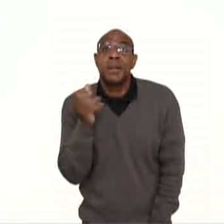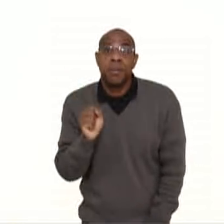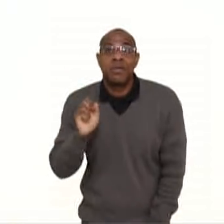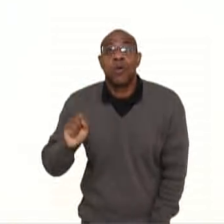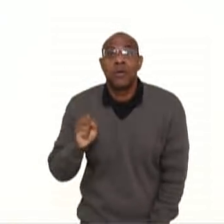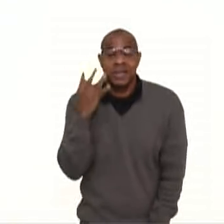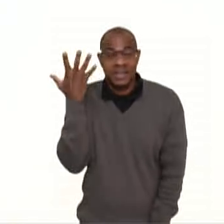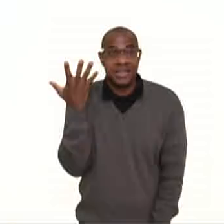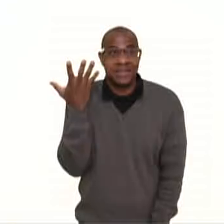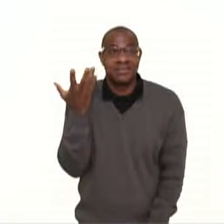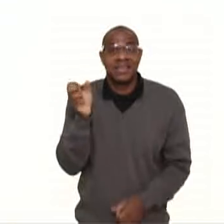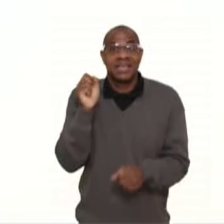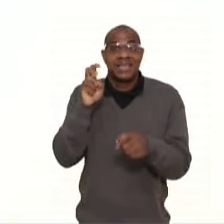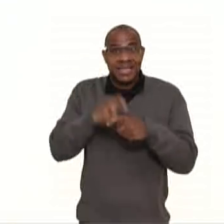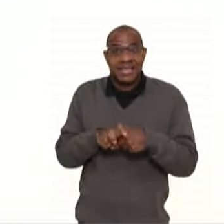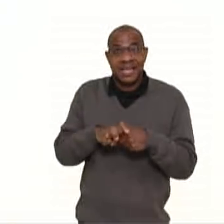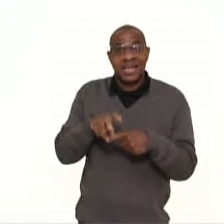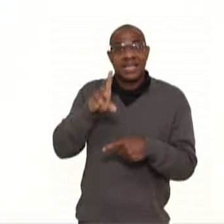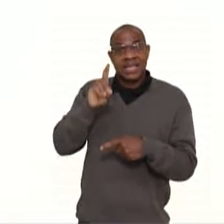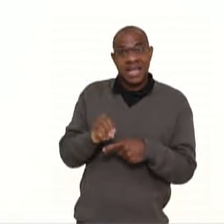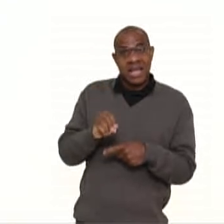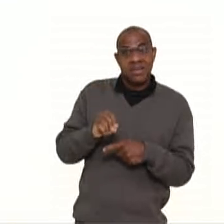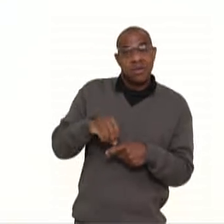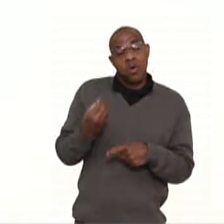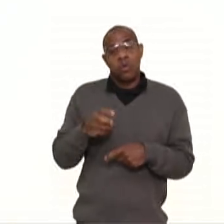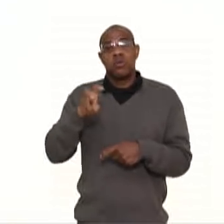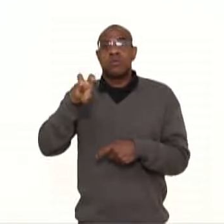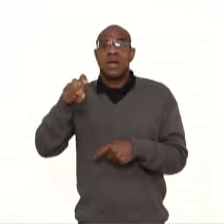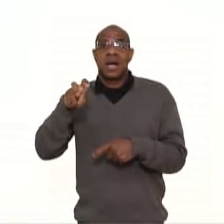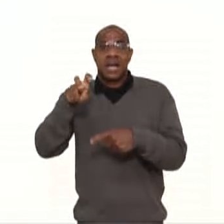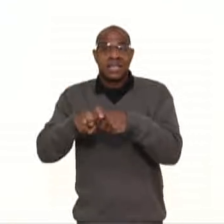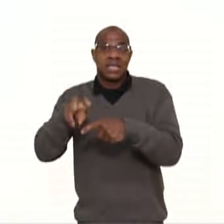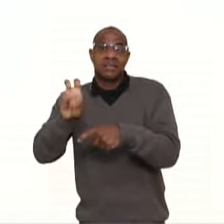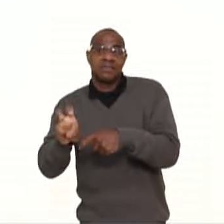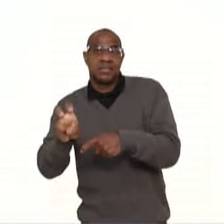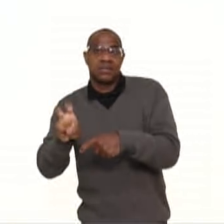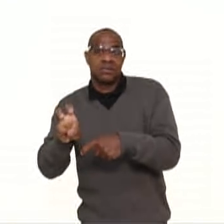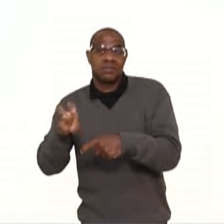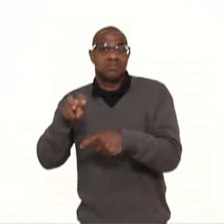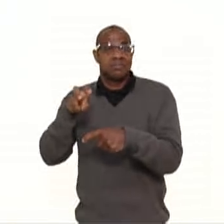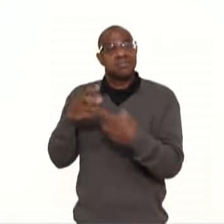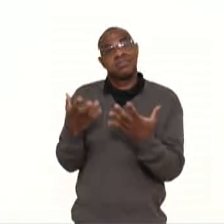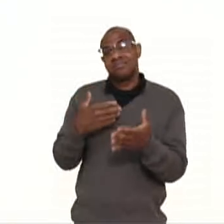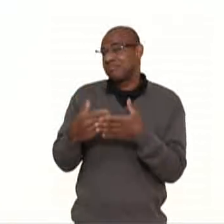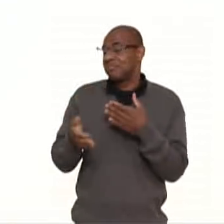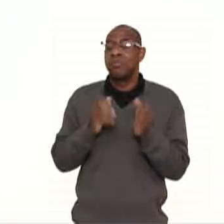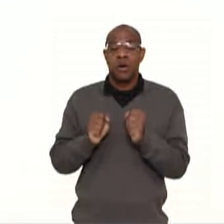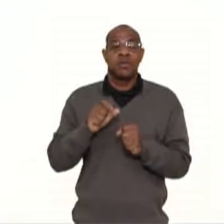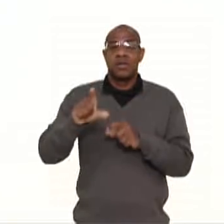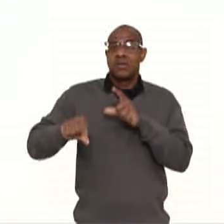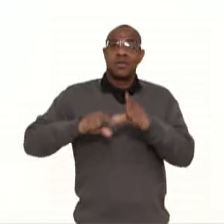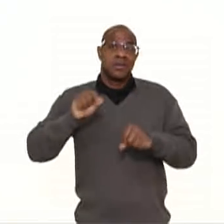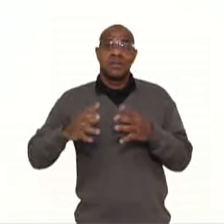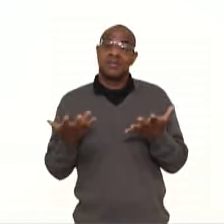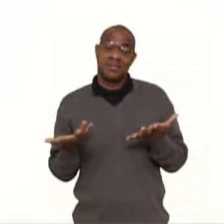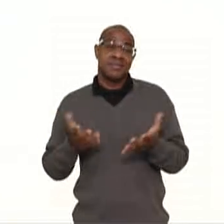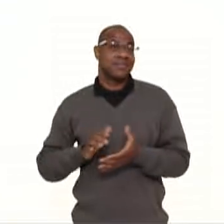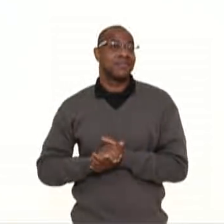sentar na cadeira 2, ou de sentar na cadeira 5, é exatamente a mesma, porque cada cadeira tem a mesma chance de ser escolhida,